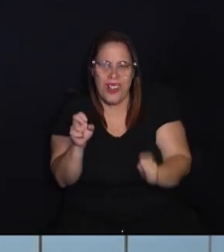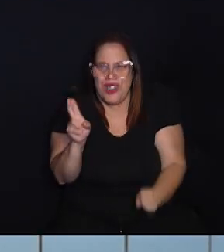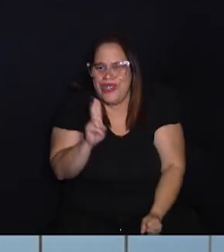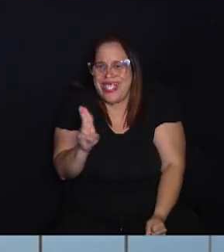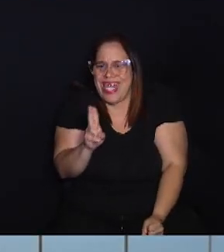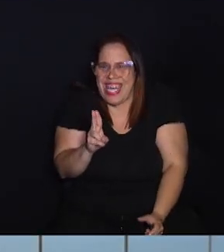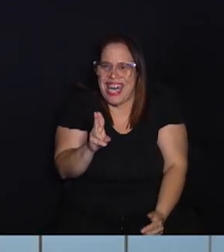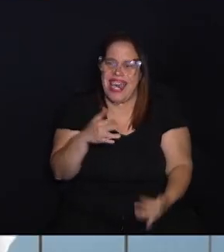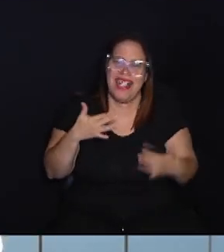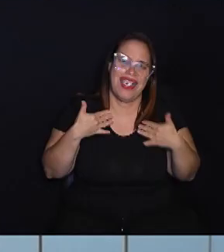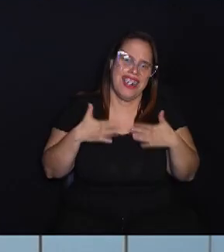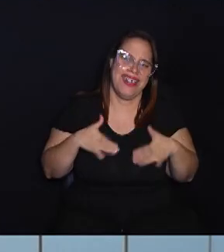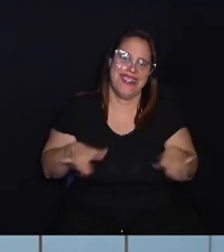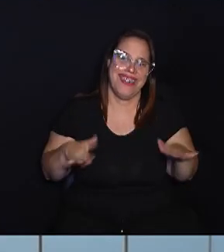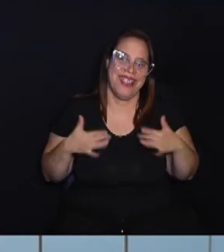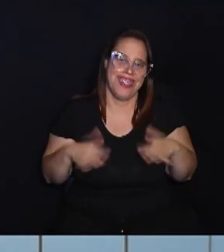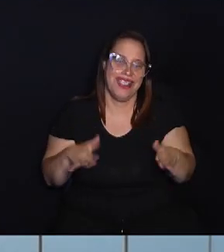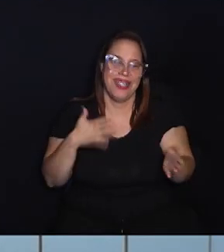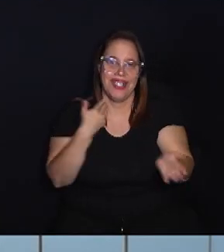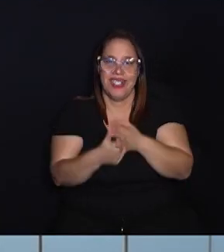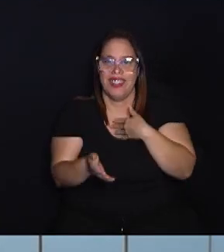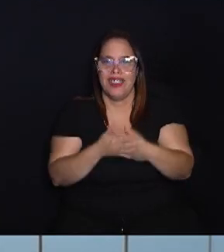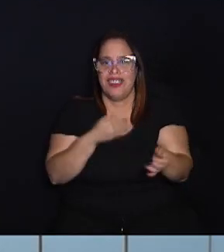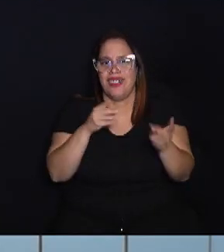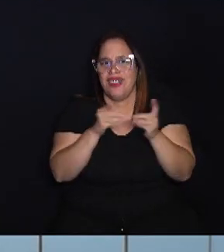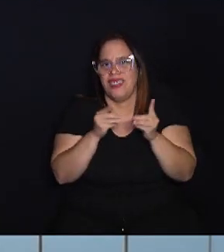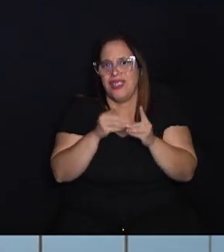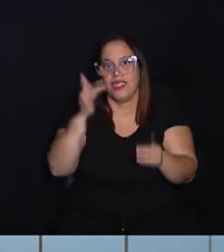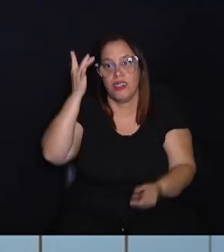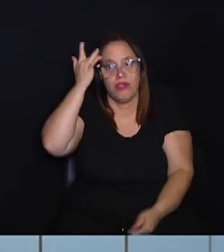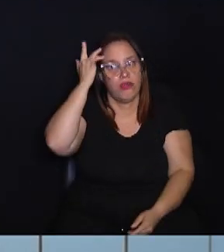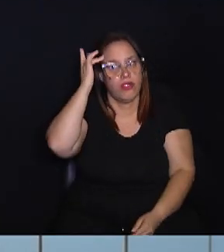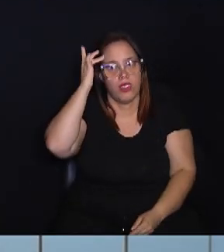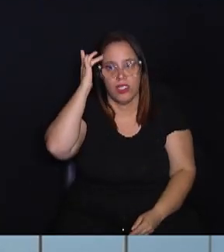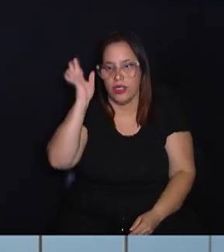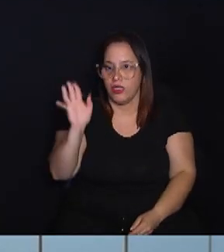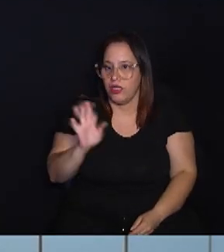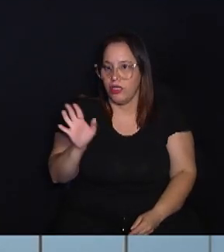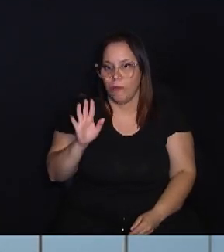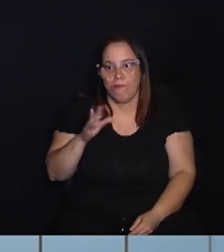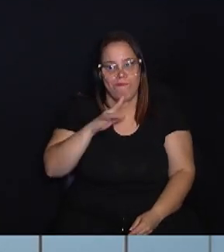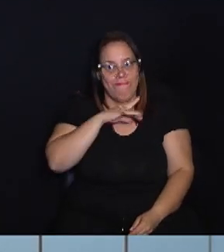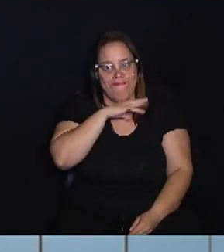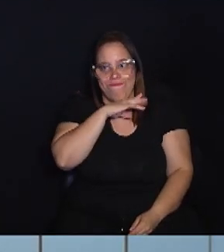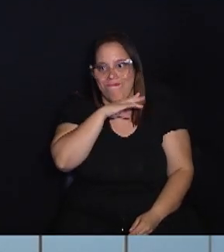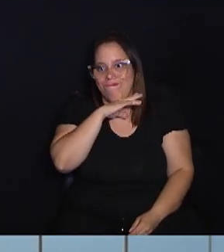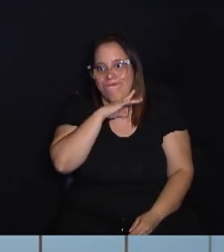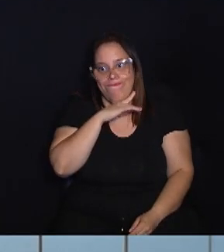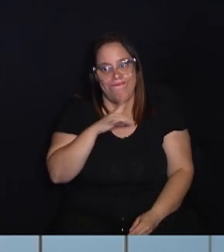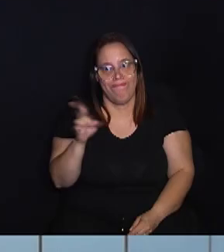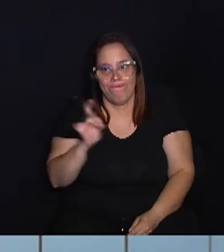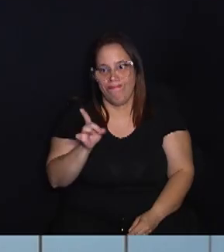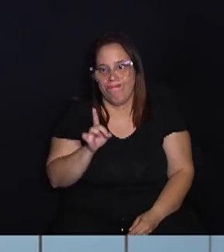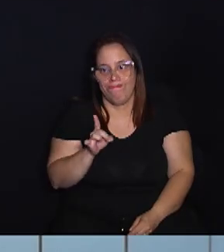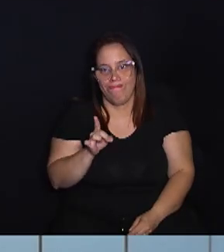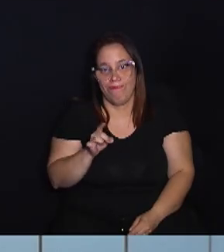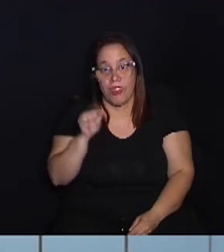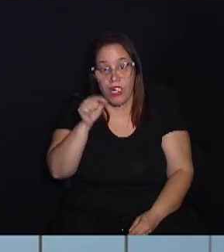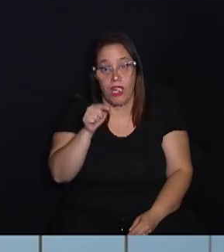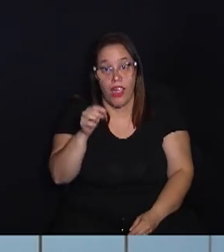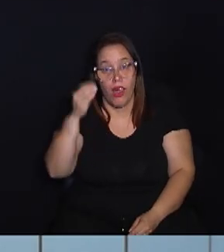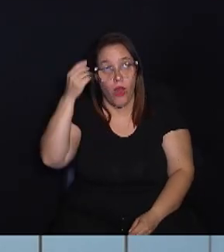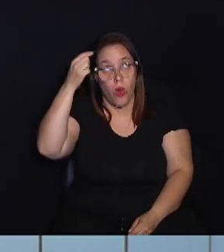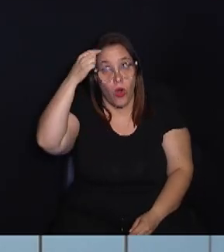me interessa, não tenho que atender. Eu acho que isso passa uma mensagem ruim, né, para essa